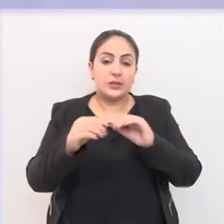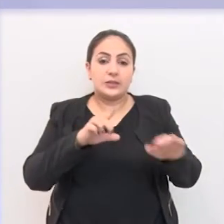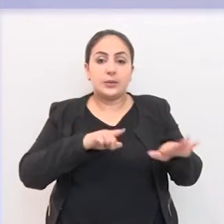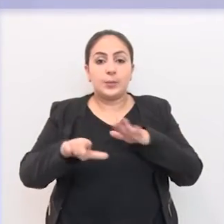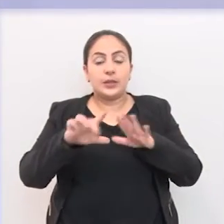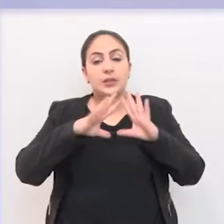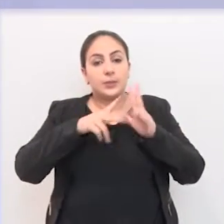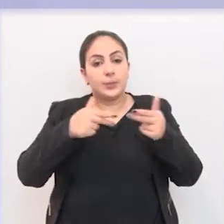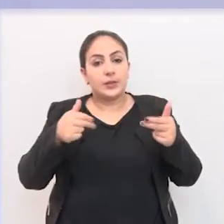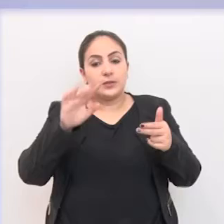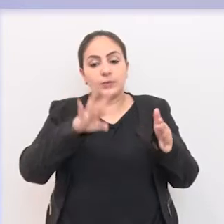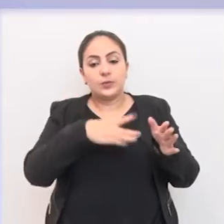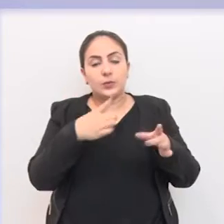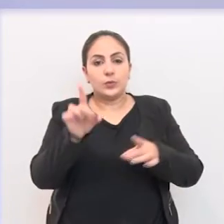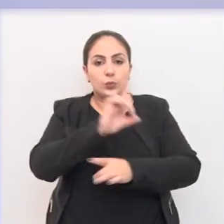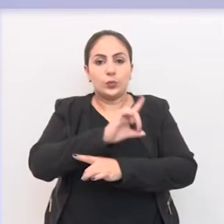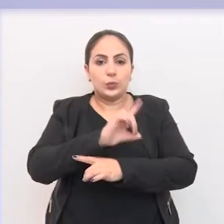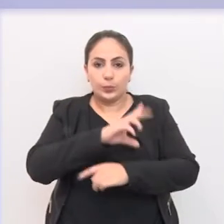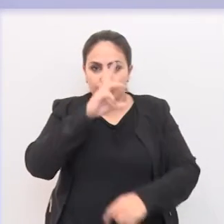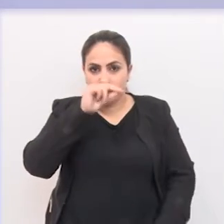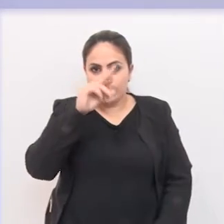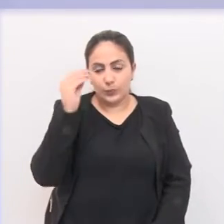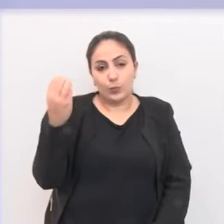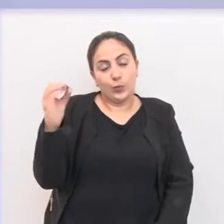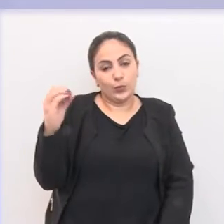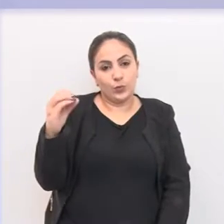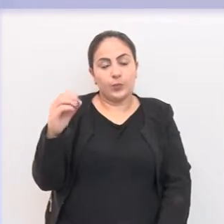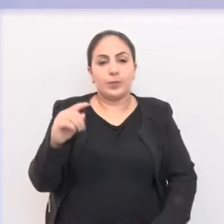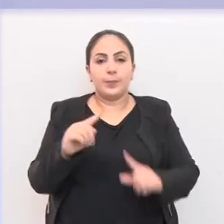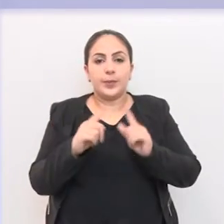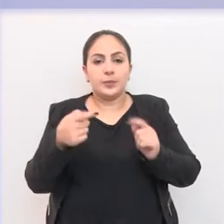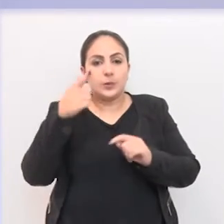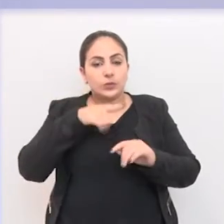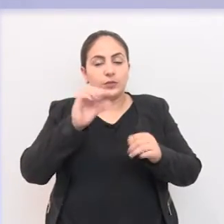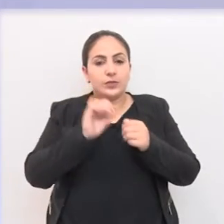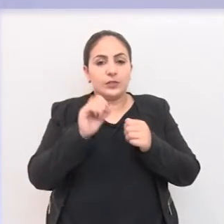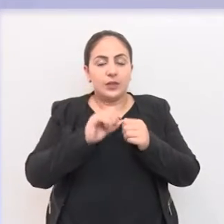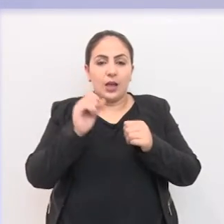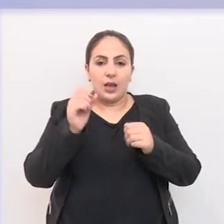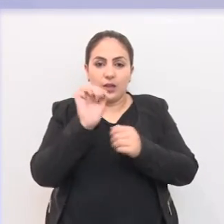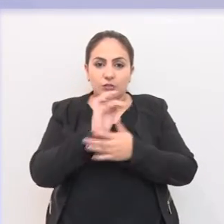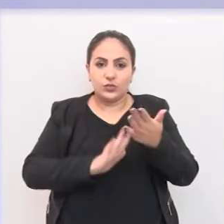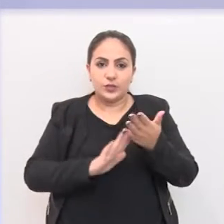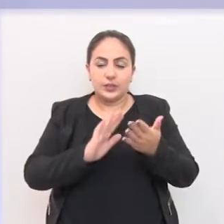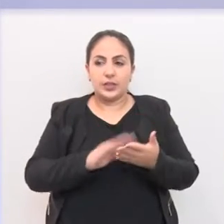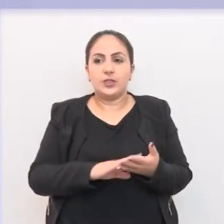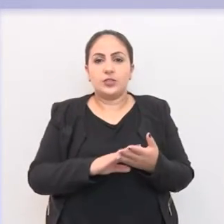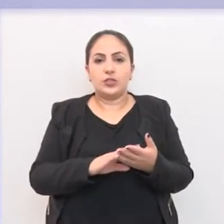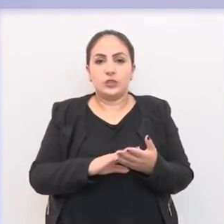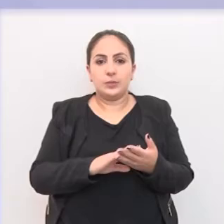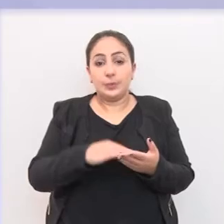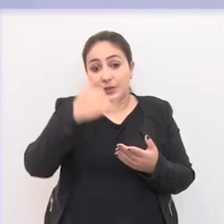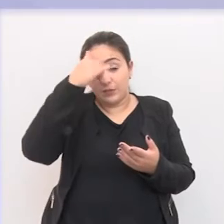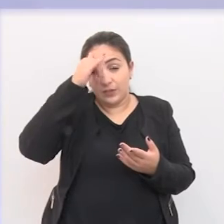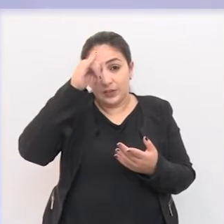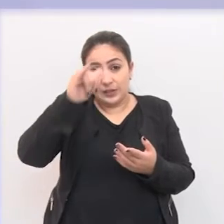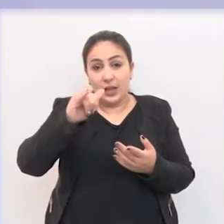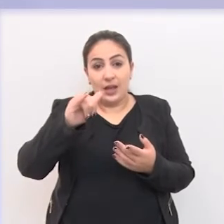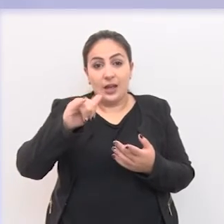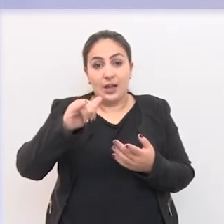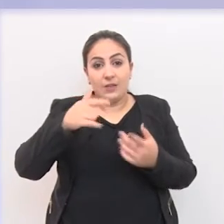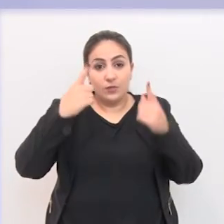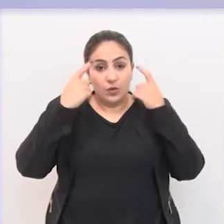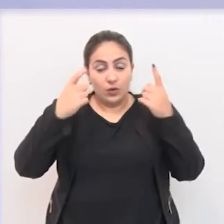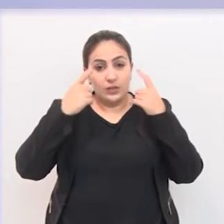da Semana dos Animais no calendário do município em outubro, para promover atividades de combate a maus tratos e